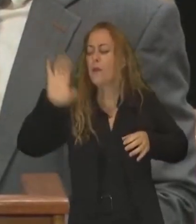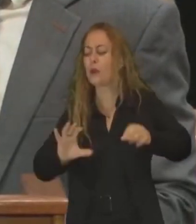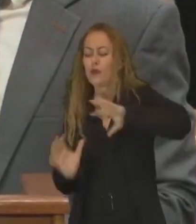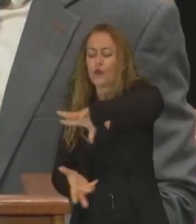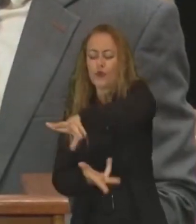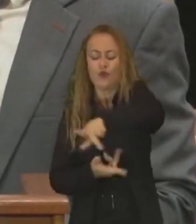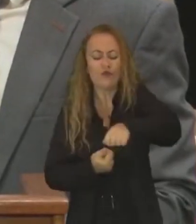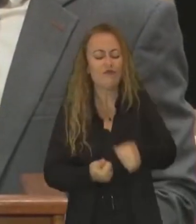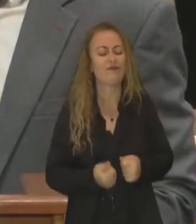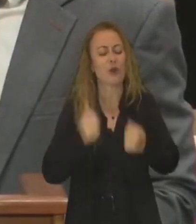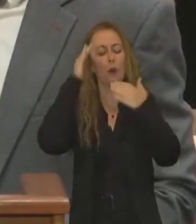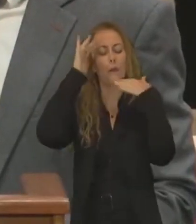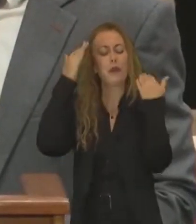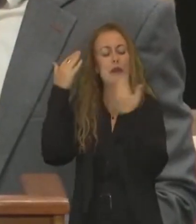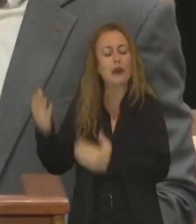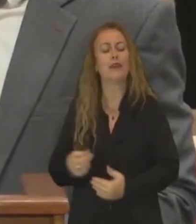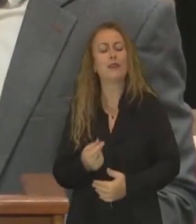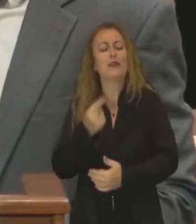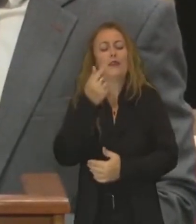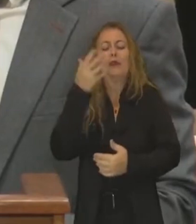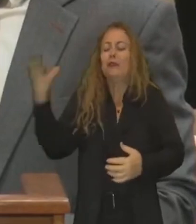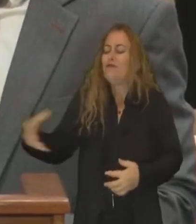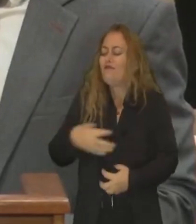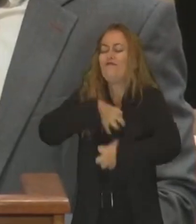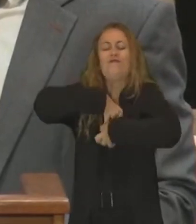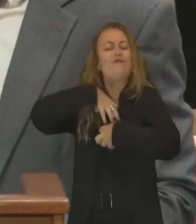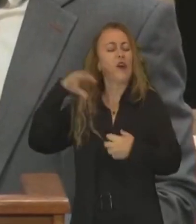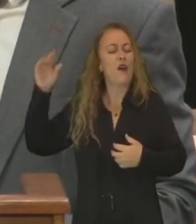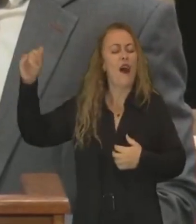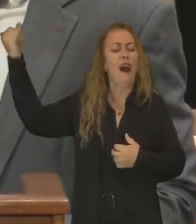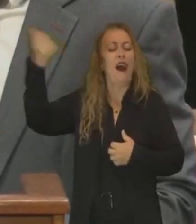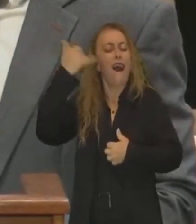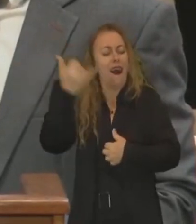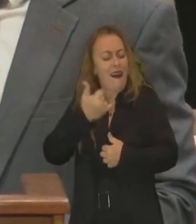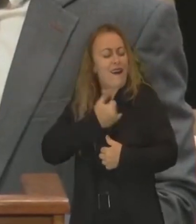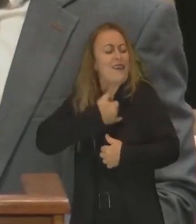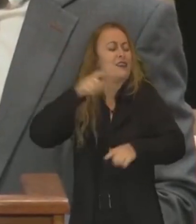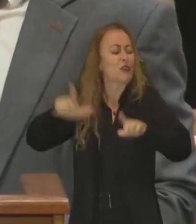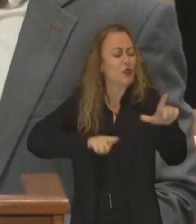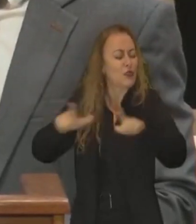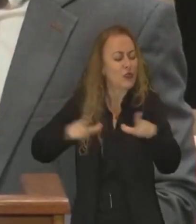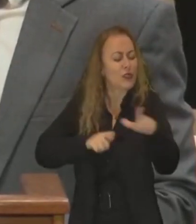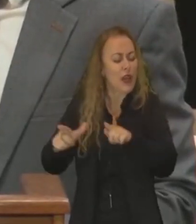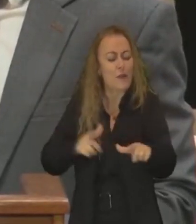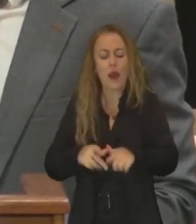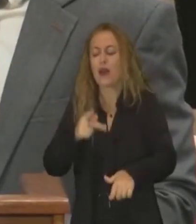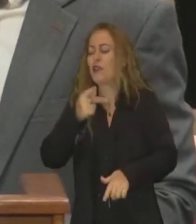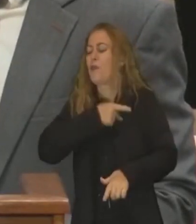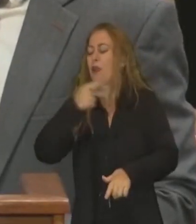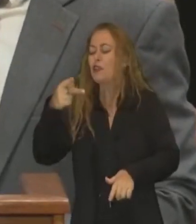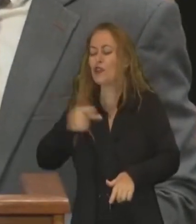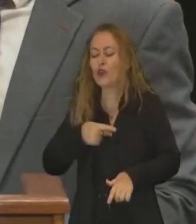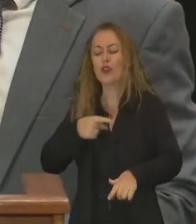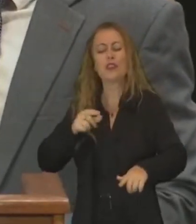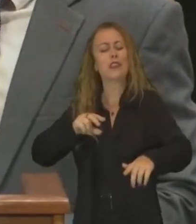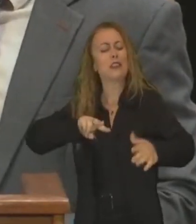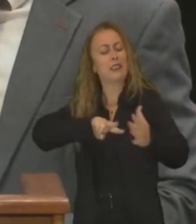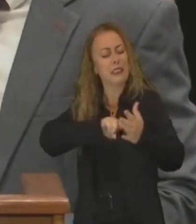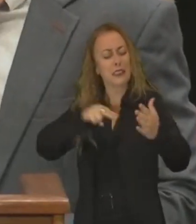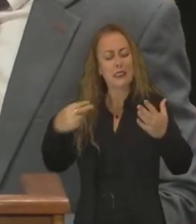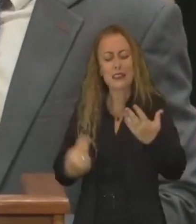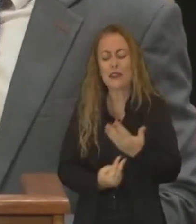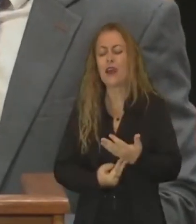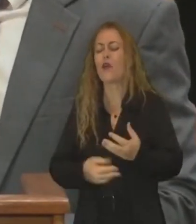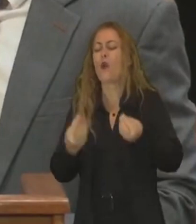Muito obrigado por esta riqueza que chegou até nós, através do trabalho de pessoas como o pastor Werner, pastor Rinaldo,